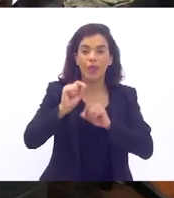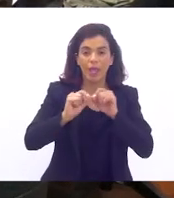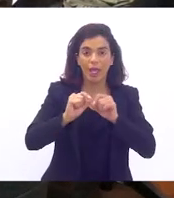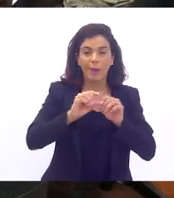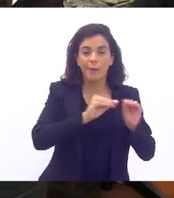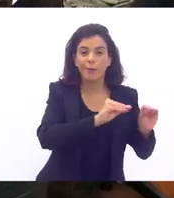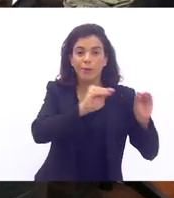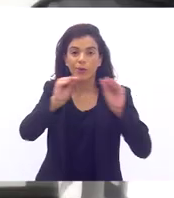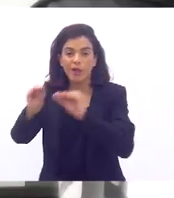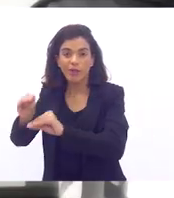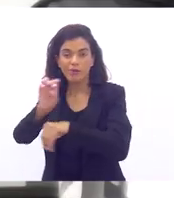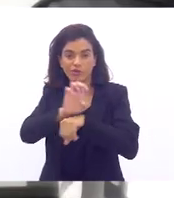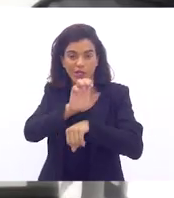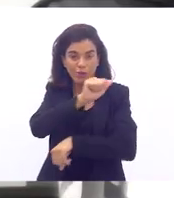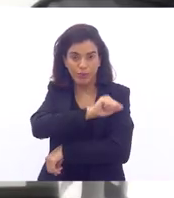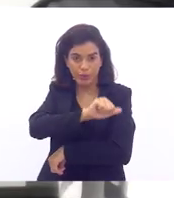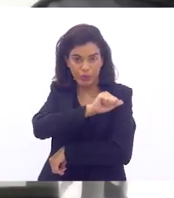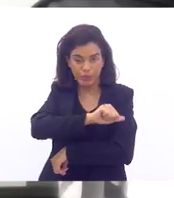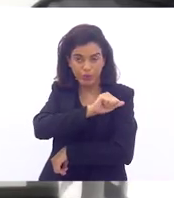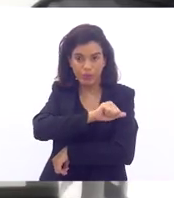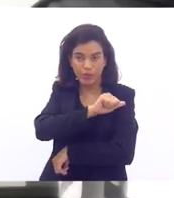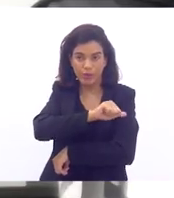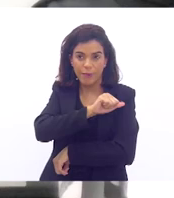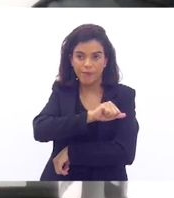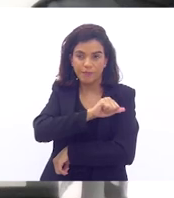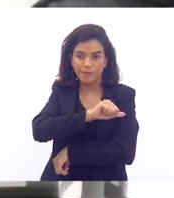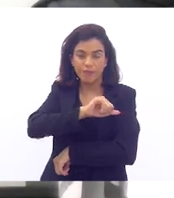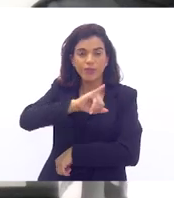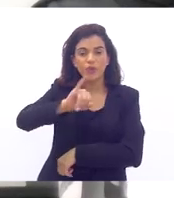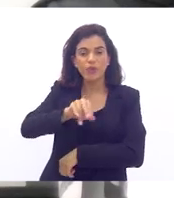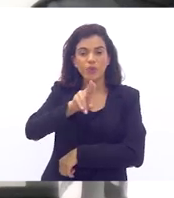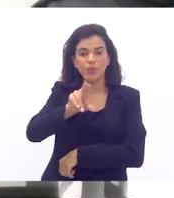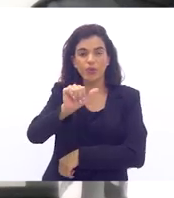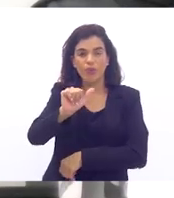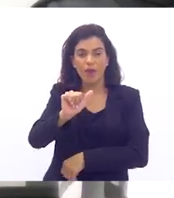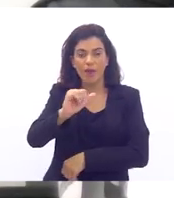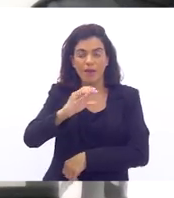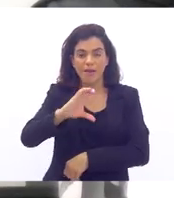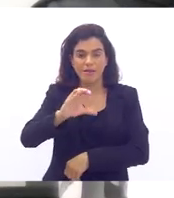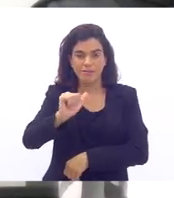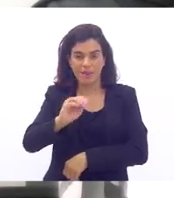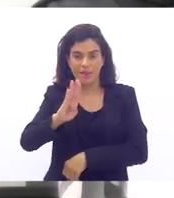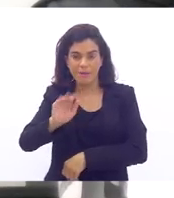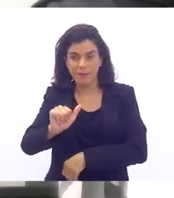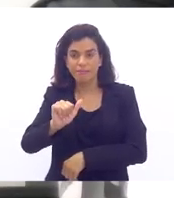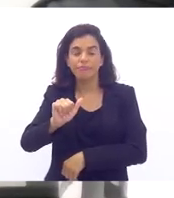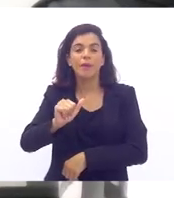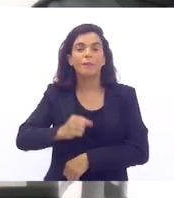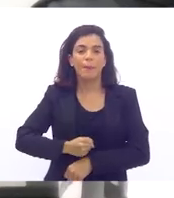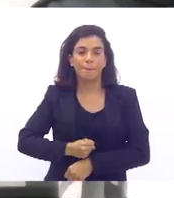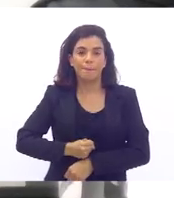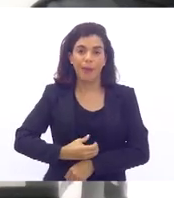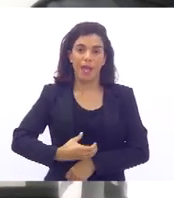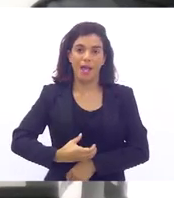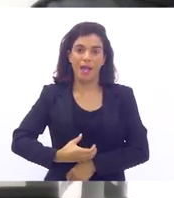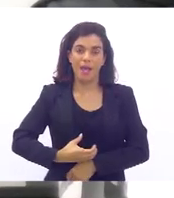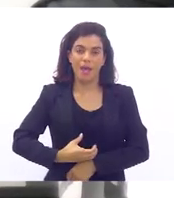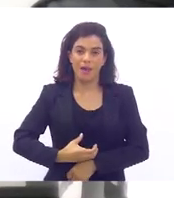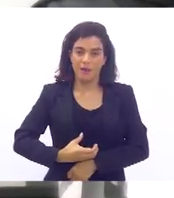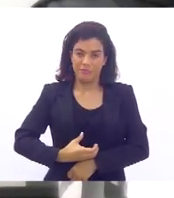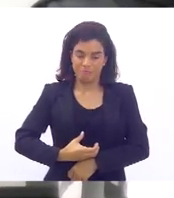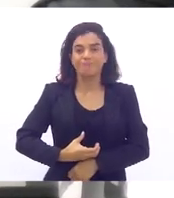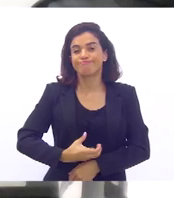Estado do Rio de Janeiro levá-los a Joaçaba tá para fazer uma dilatação de esôfago que